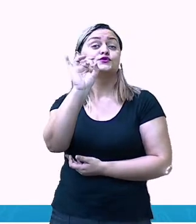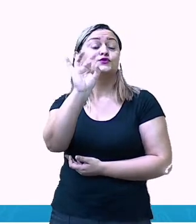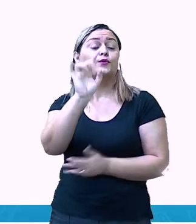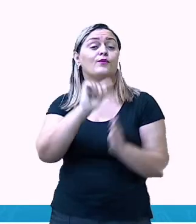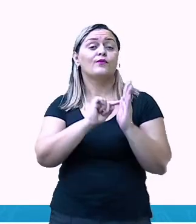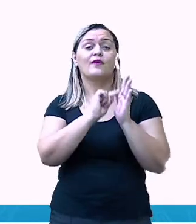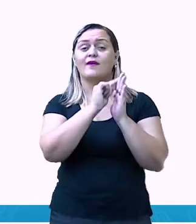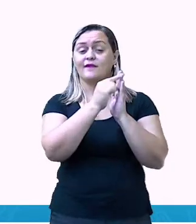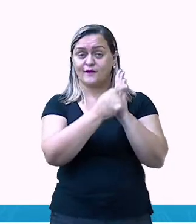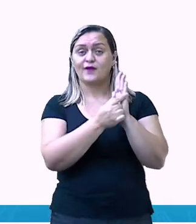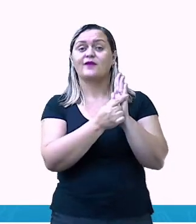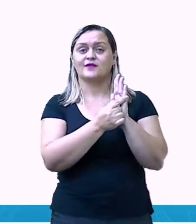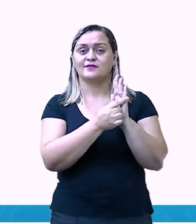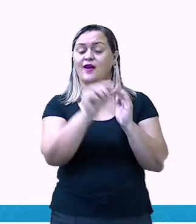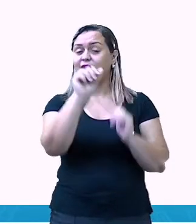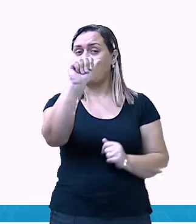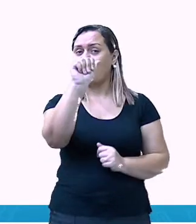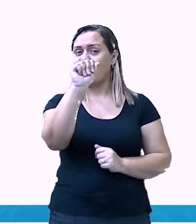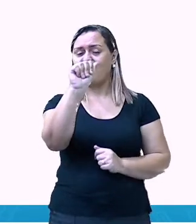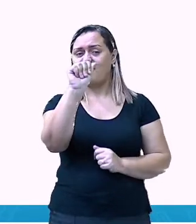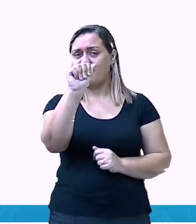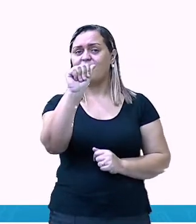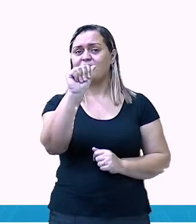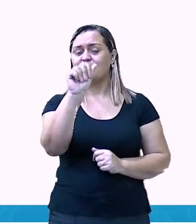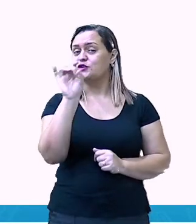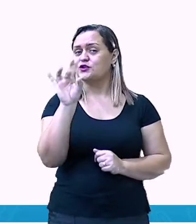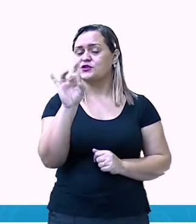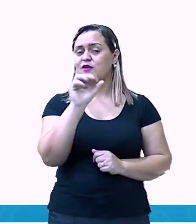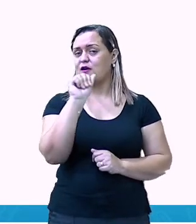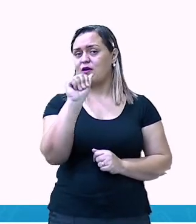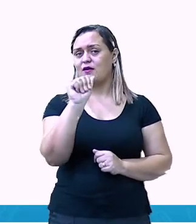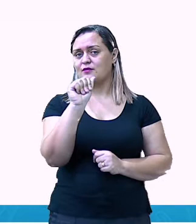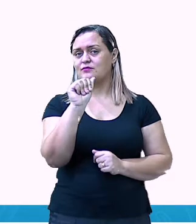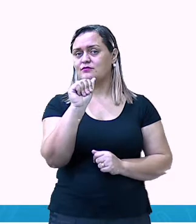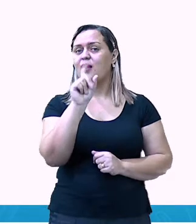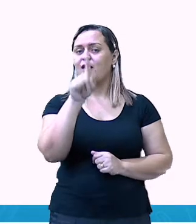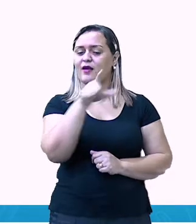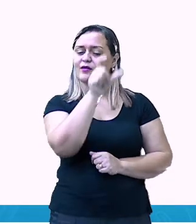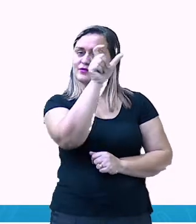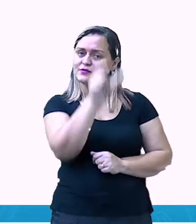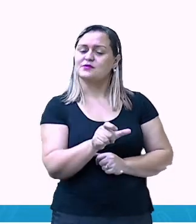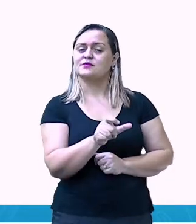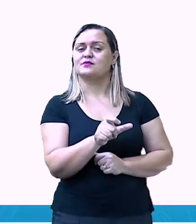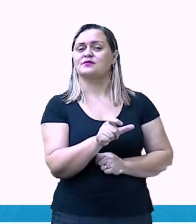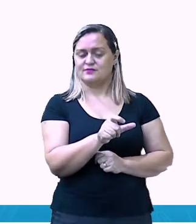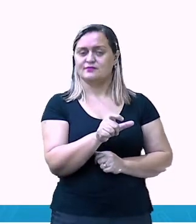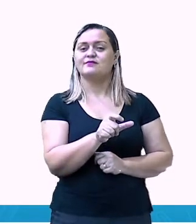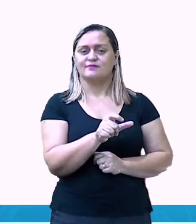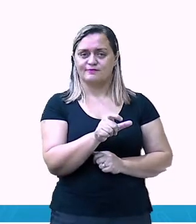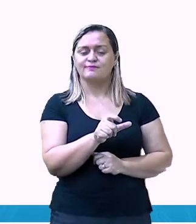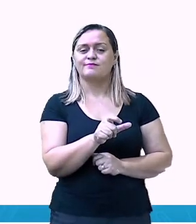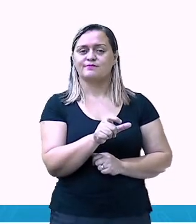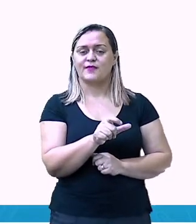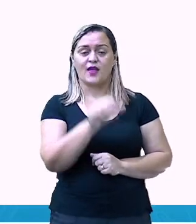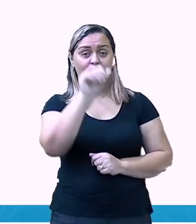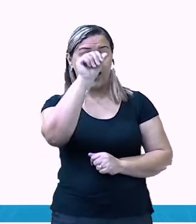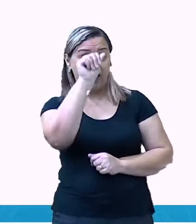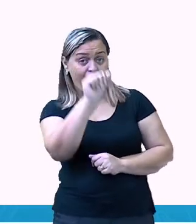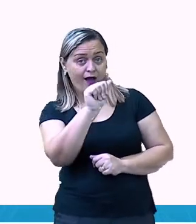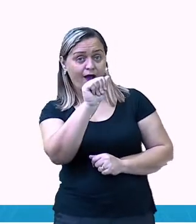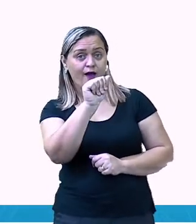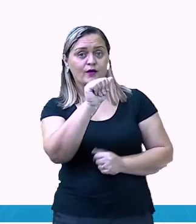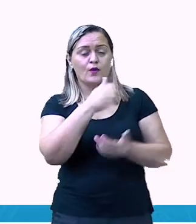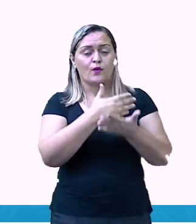está sozinho. Ele está formando uma sílaba, simplesmente A. Foi uma emissão de voz que eu